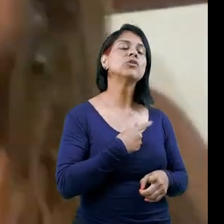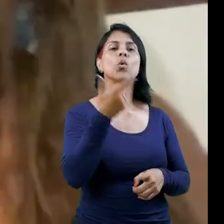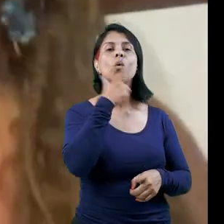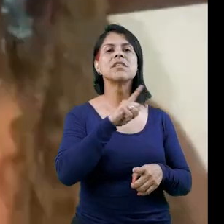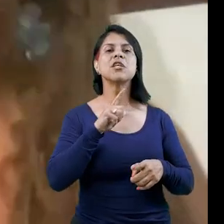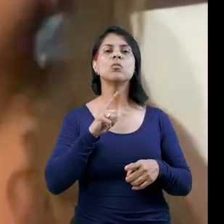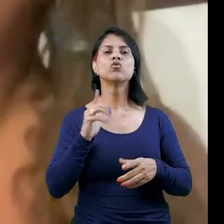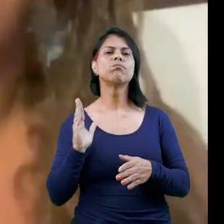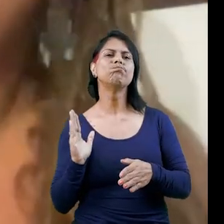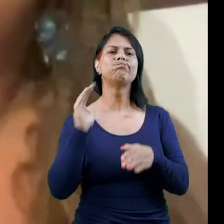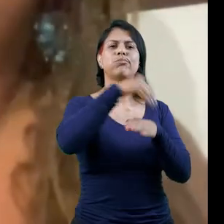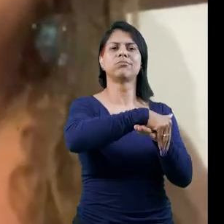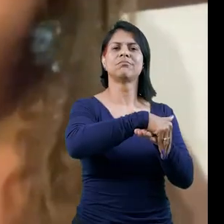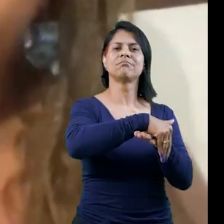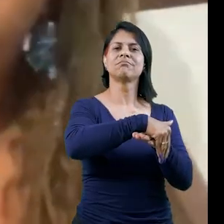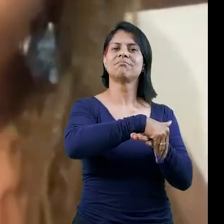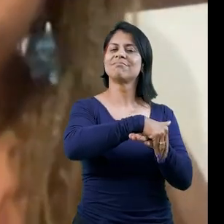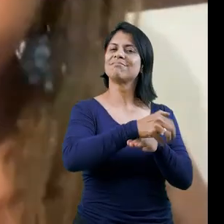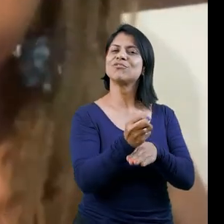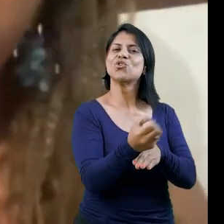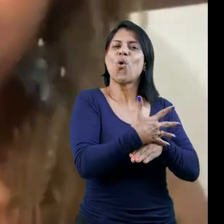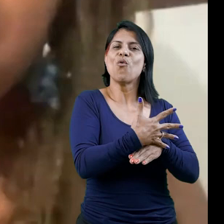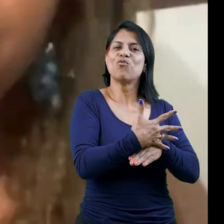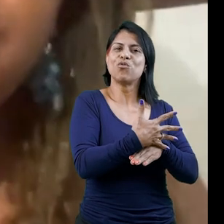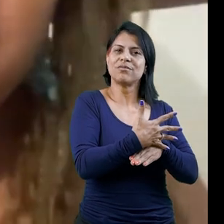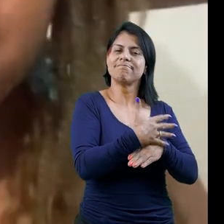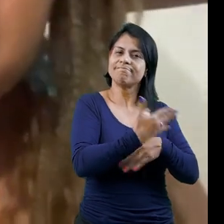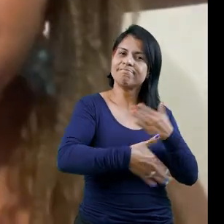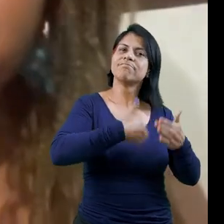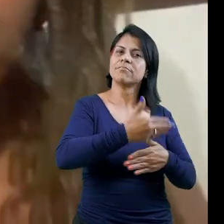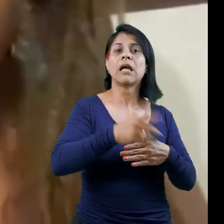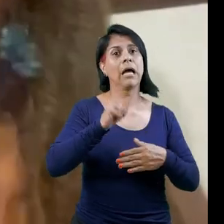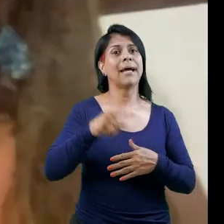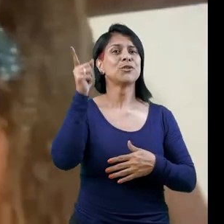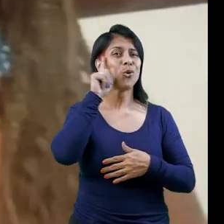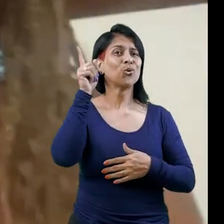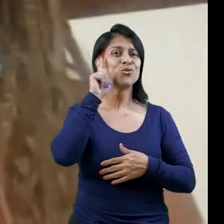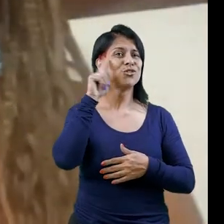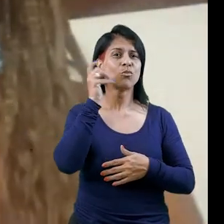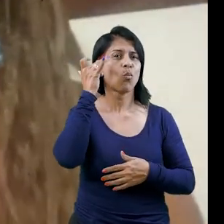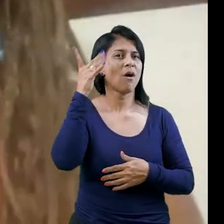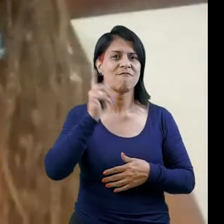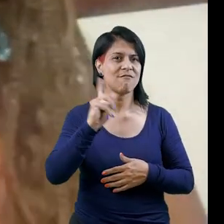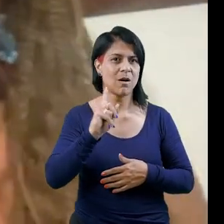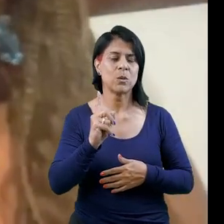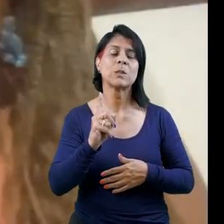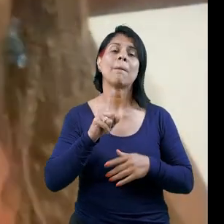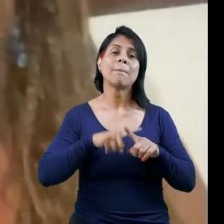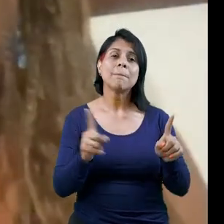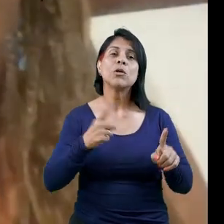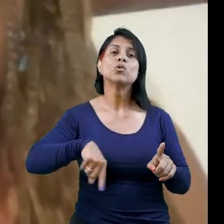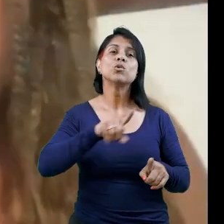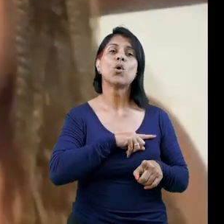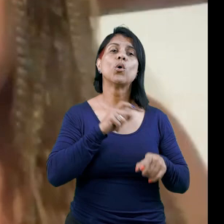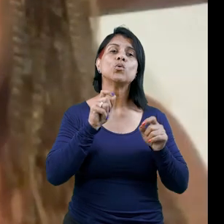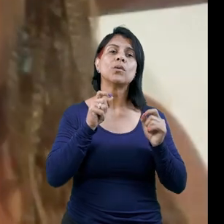quando a gente consegue atravessar, e é um exercício contínuo de atravessamento, mas o que a gente